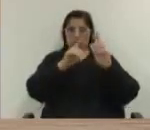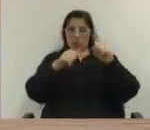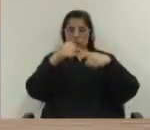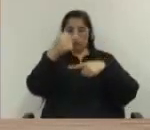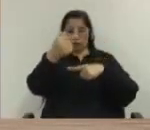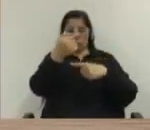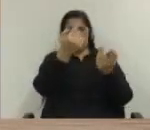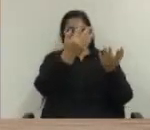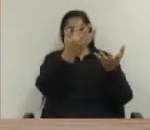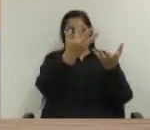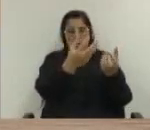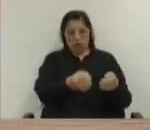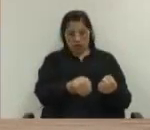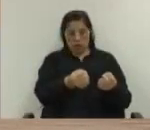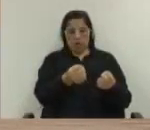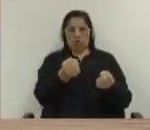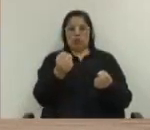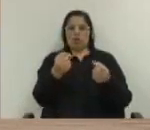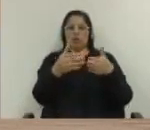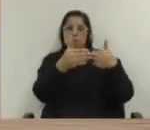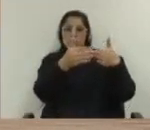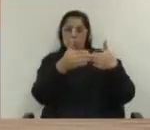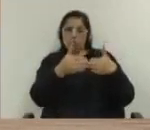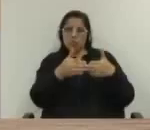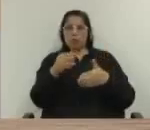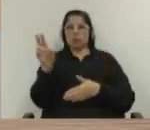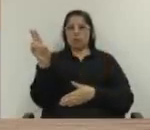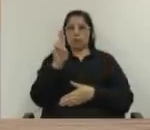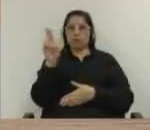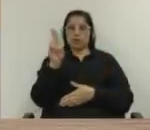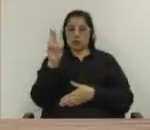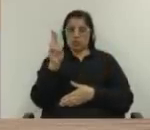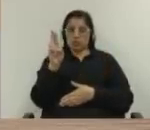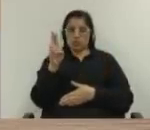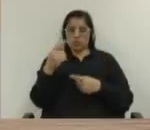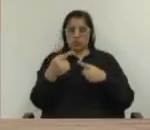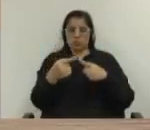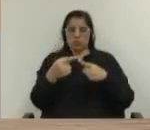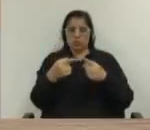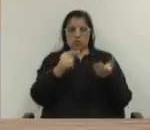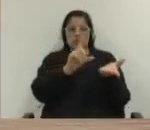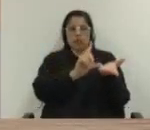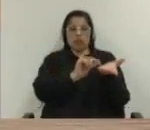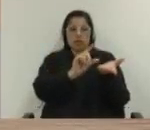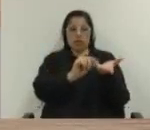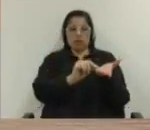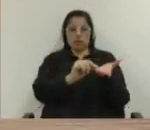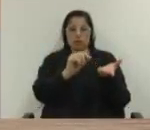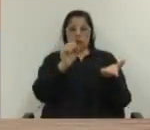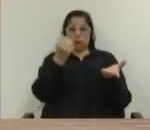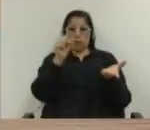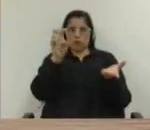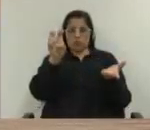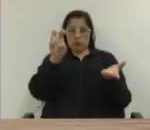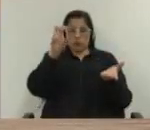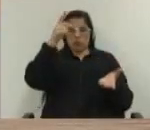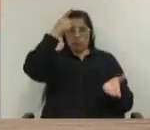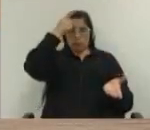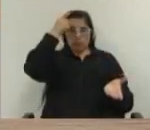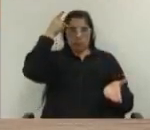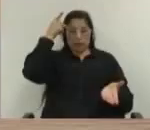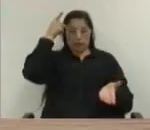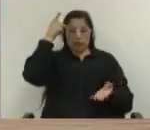ilustres vereadores em regime de urgência, de conformidade com o artigo 55 da Lei Orgânica do Município. Paulo César Junqueira